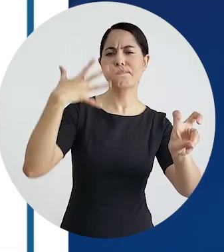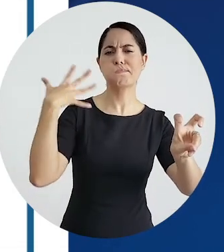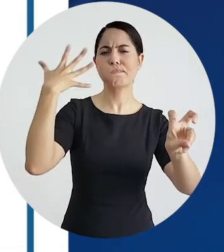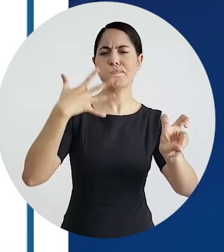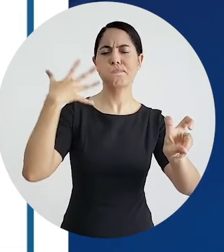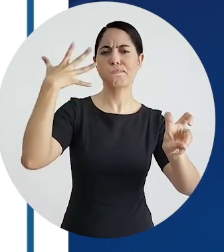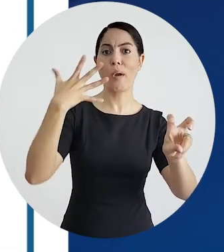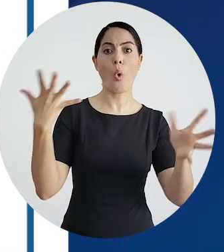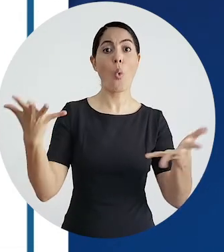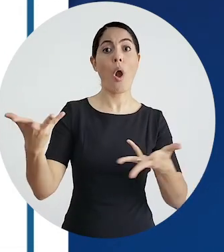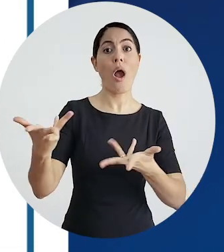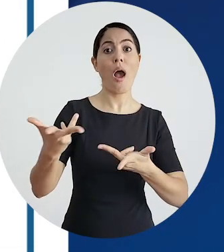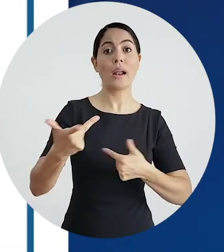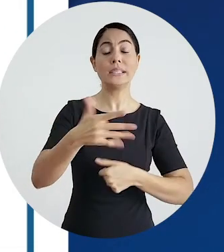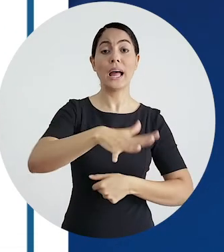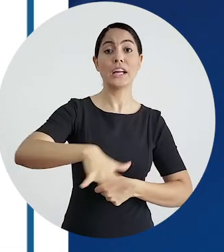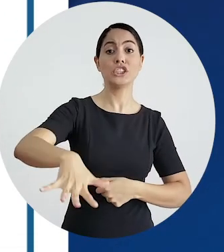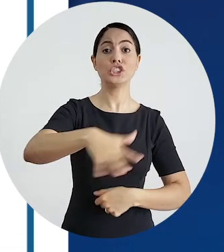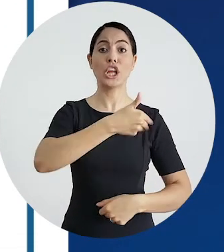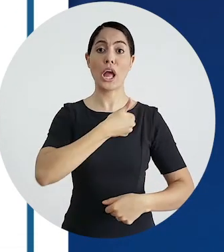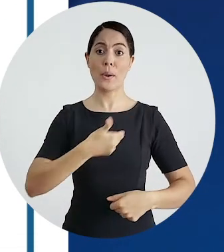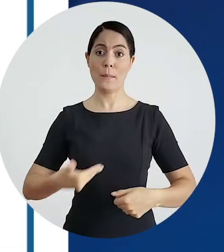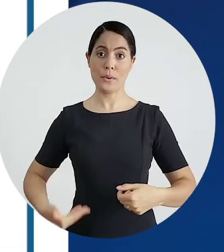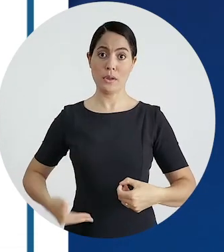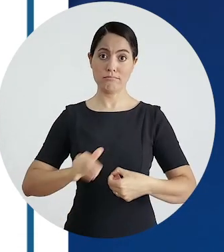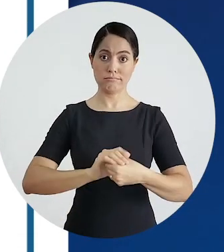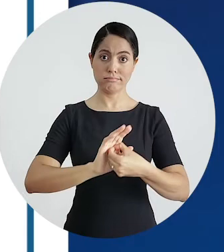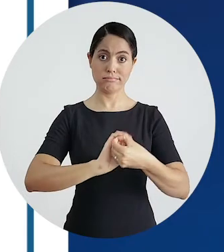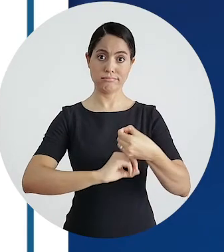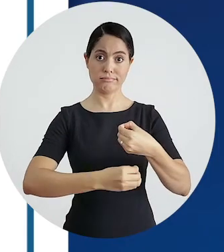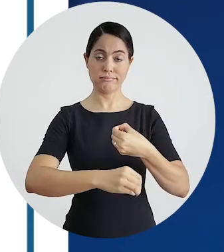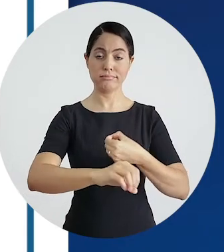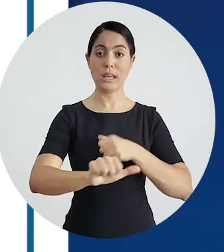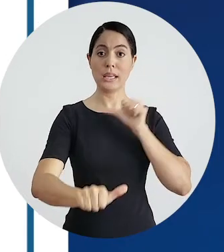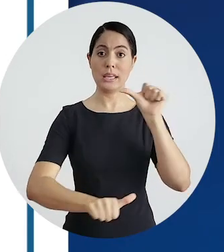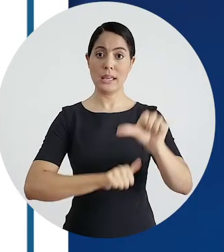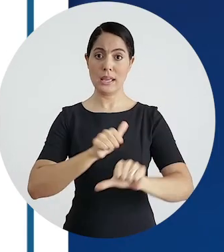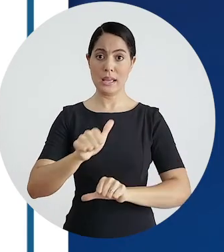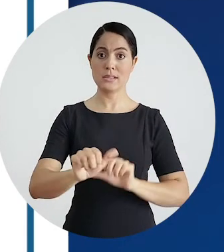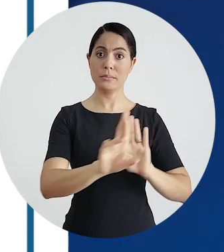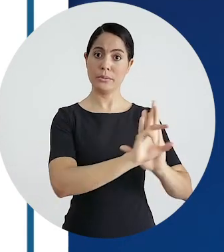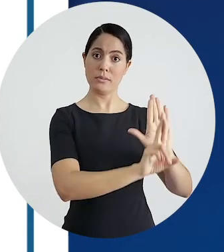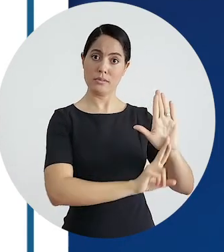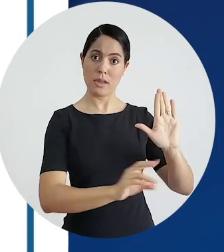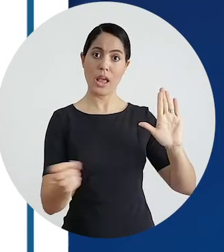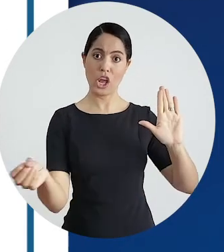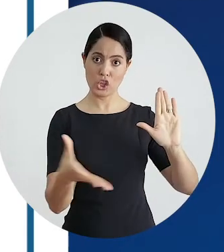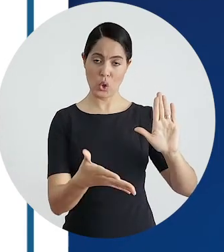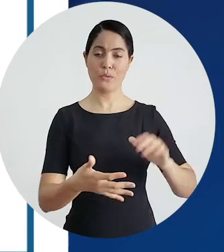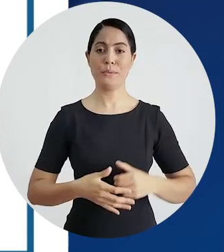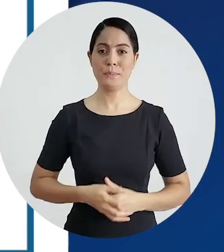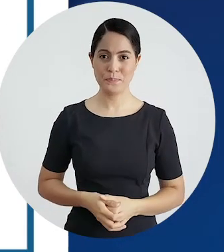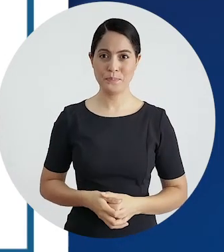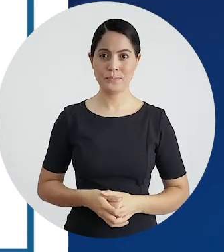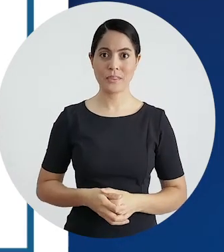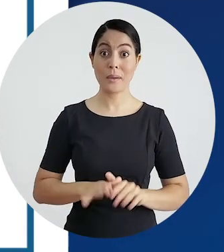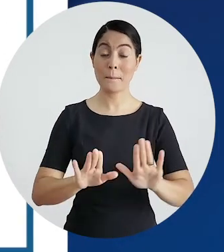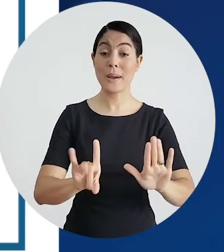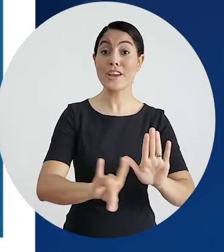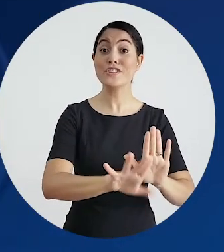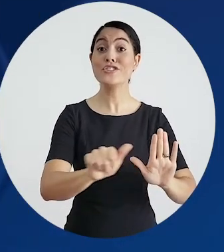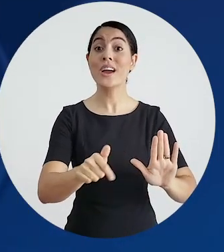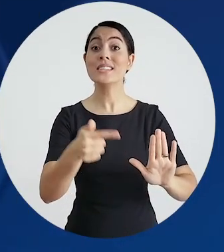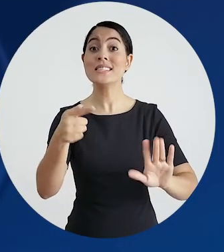ampla e qualificada, sob o ponto de vista da prestação do serviço público na área e as alterações provocadas pela